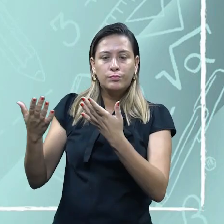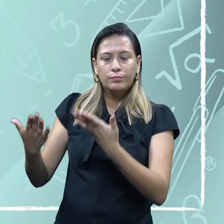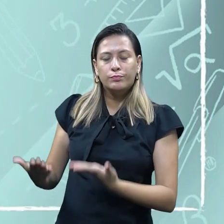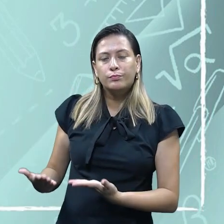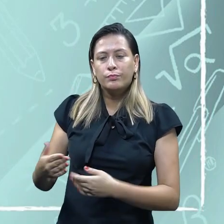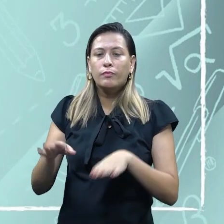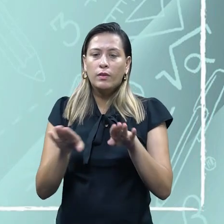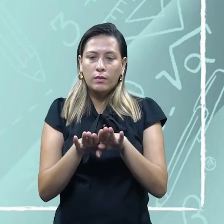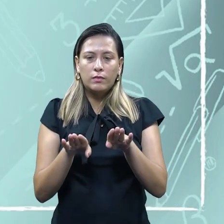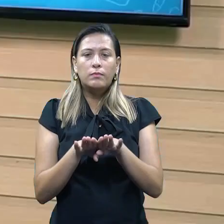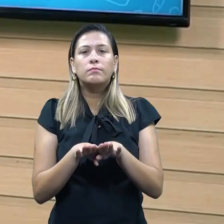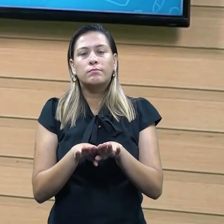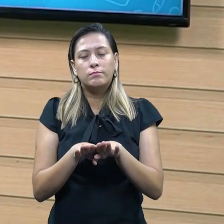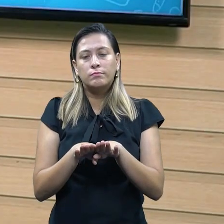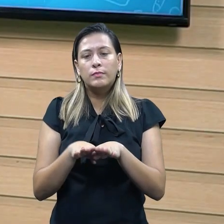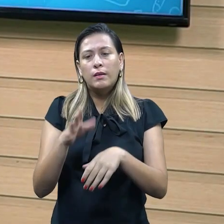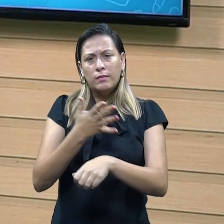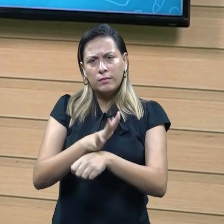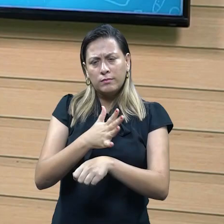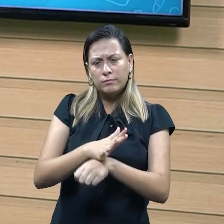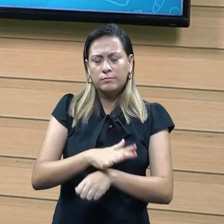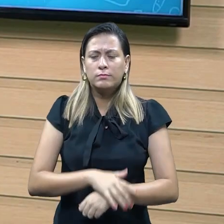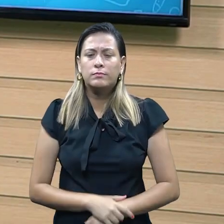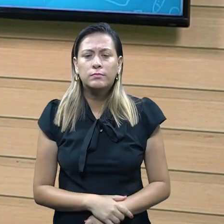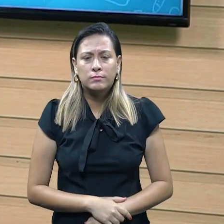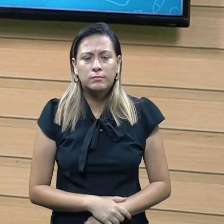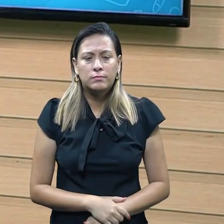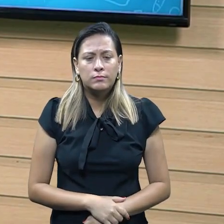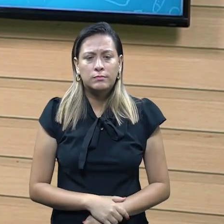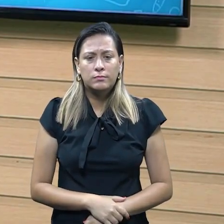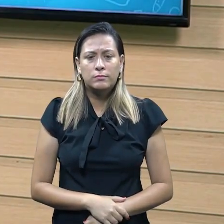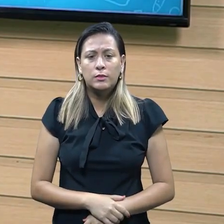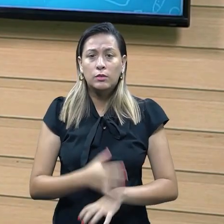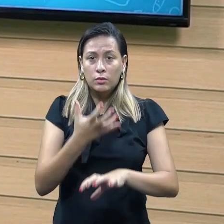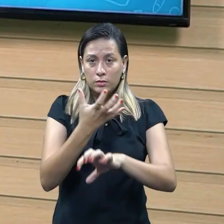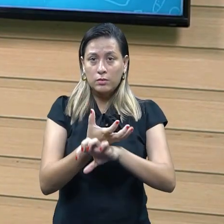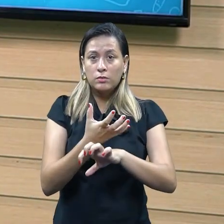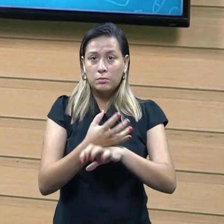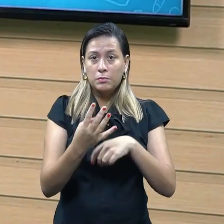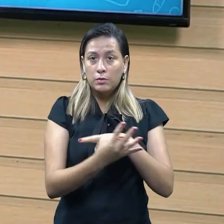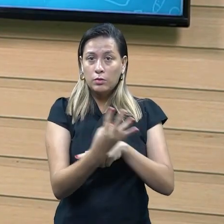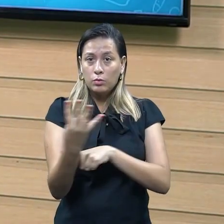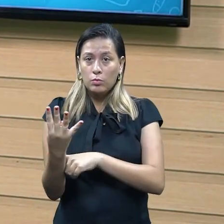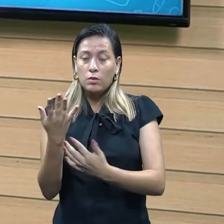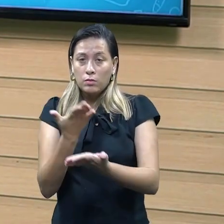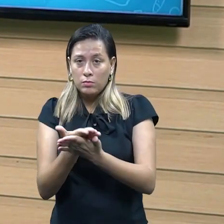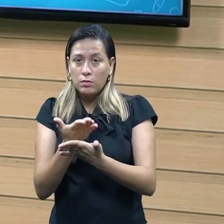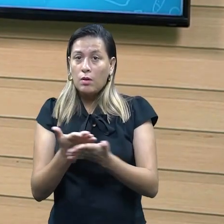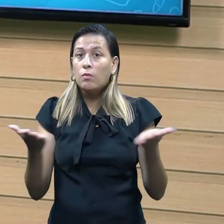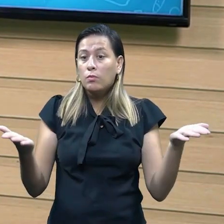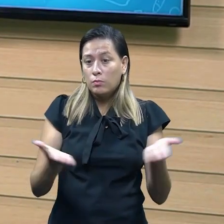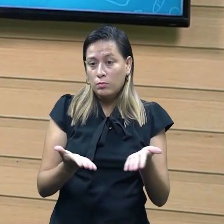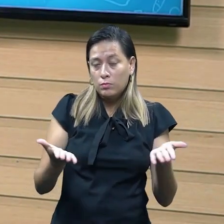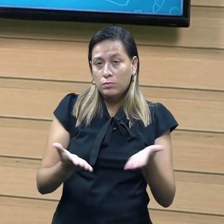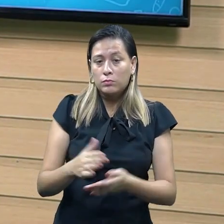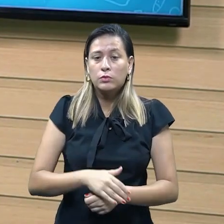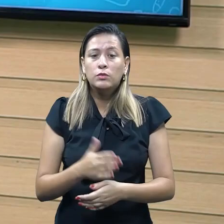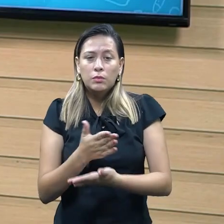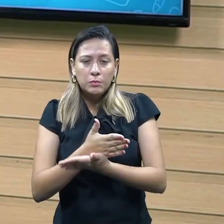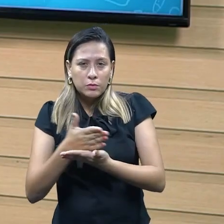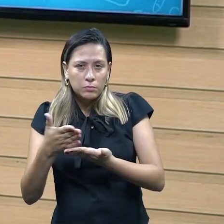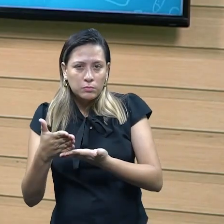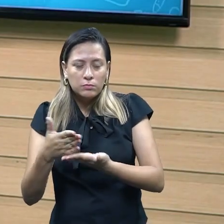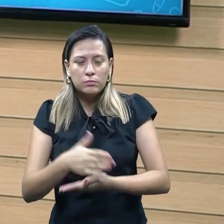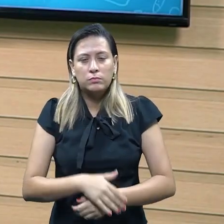computador e simuladores. Essa nossa disciplina será dividida em 4 aulas. Na aula de hoje nós vamos iniciar